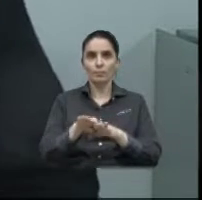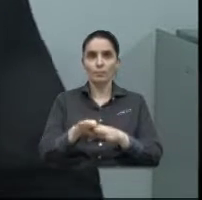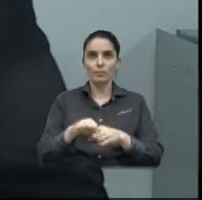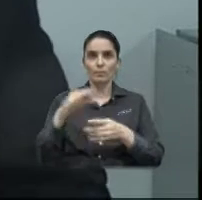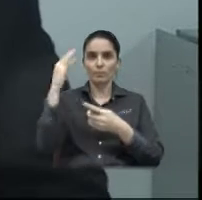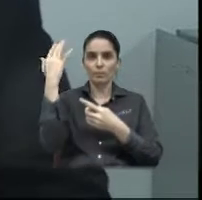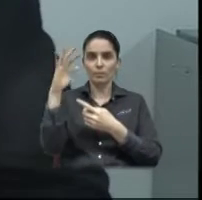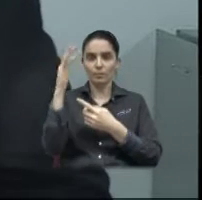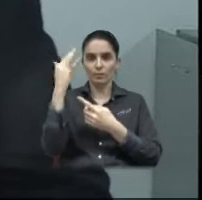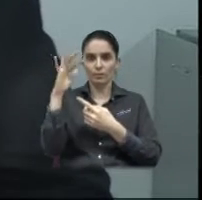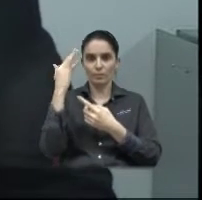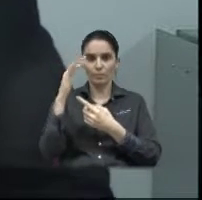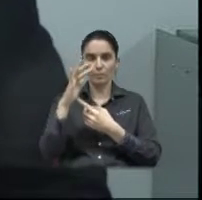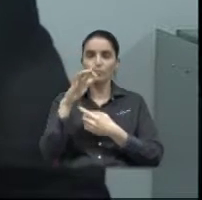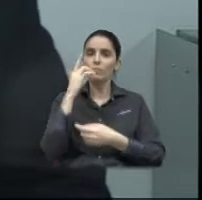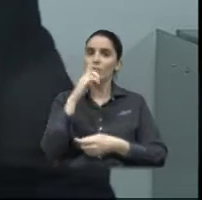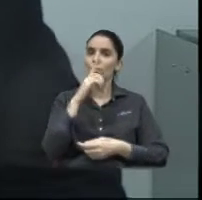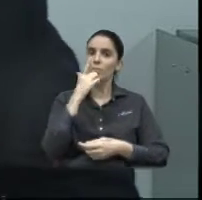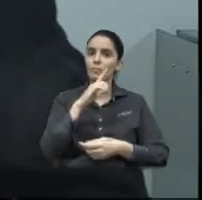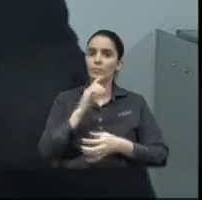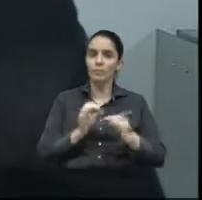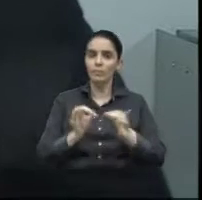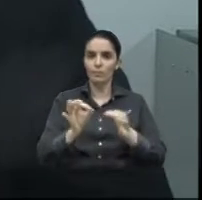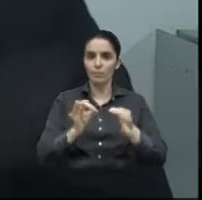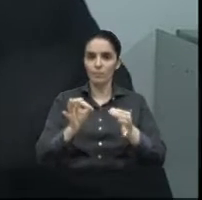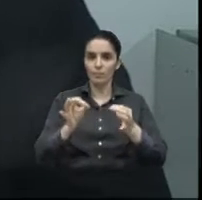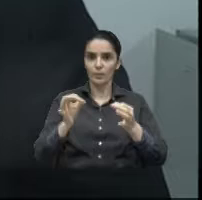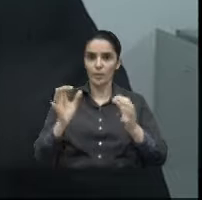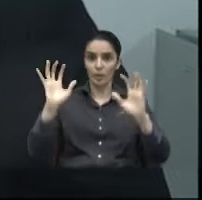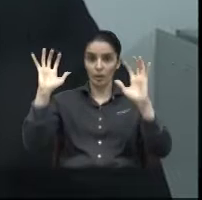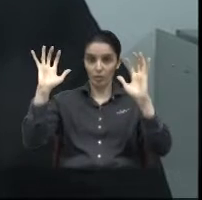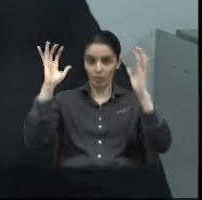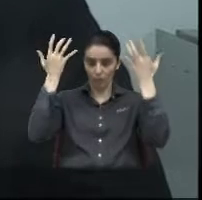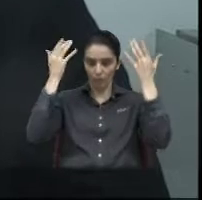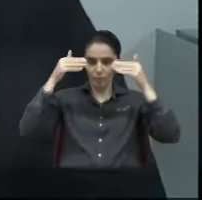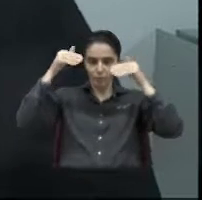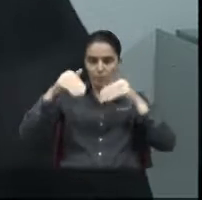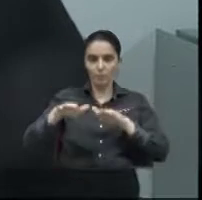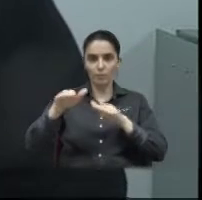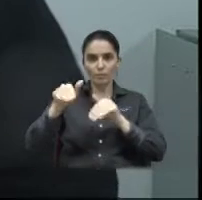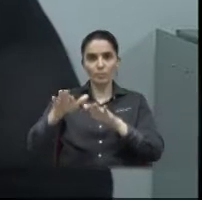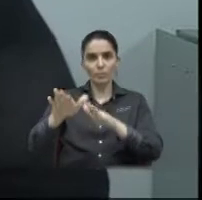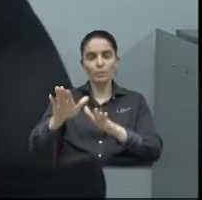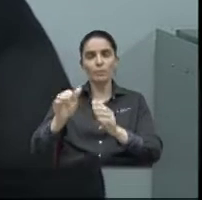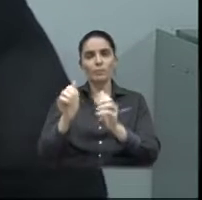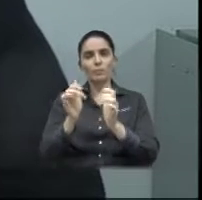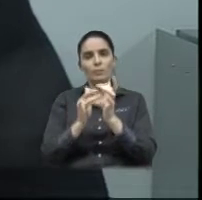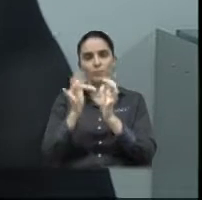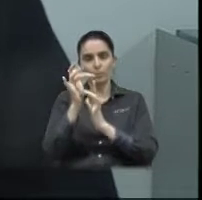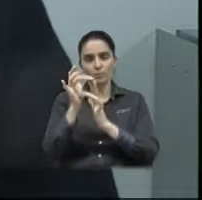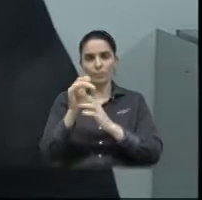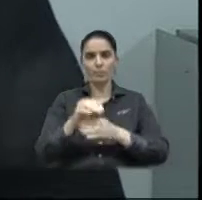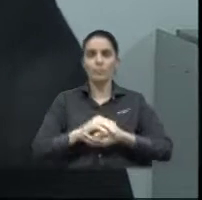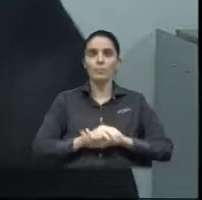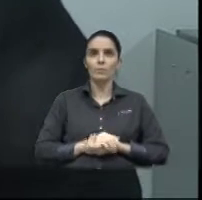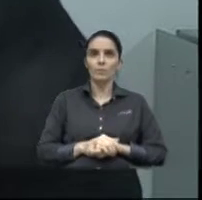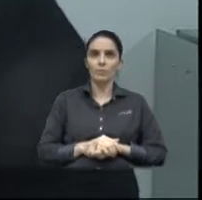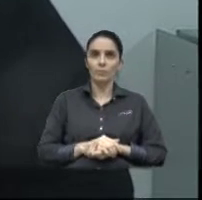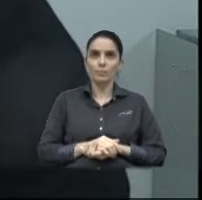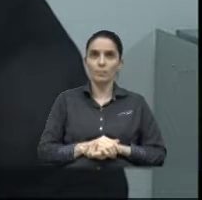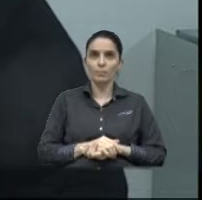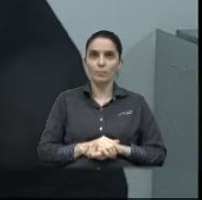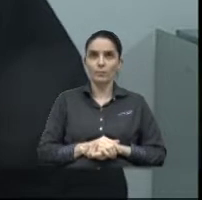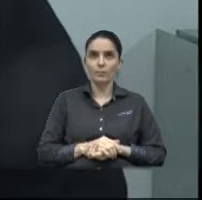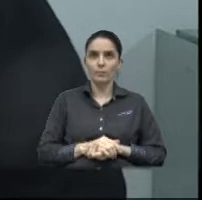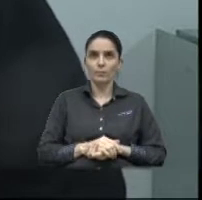pela organização da festa, da Marcha para Jesus. Parabéns, viu, Alemão? Pelo que eu ouvi, não sei, o Lemão depois